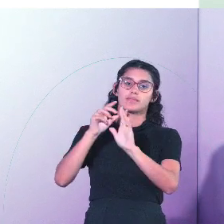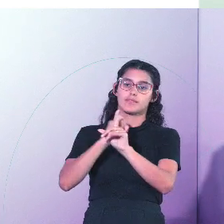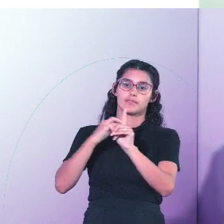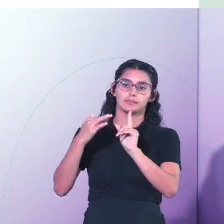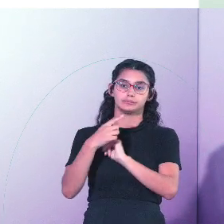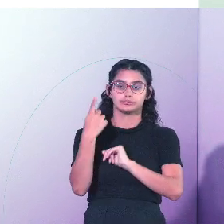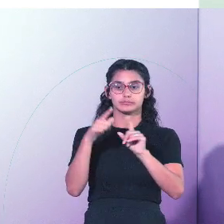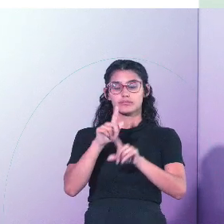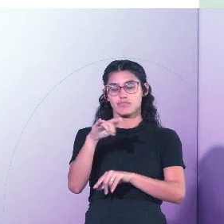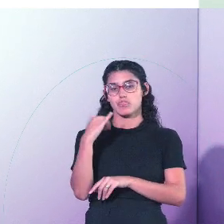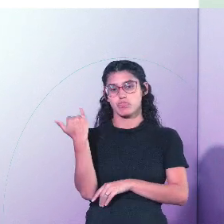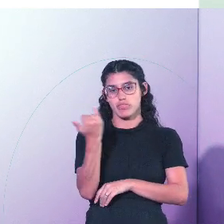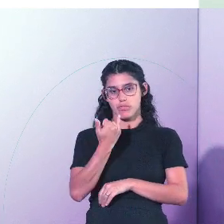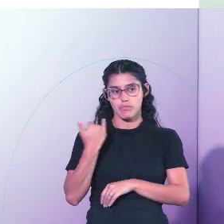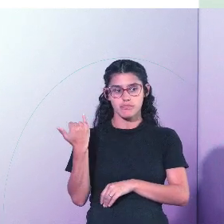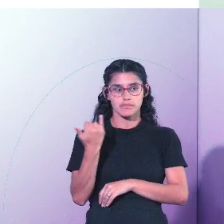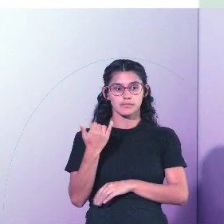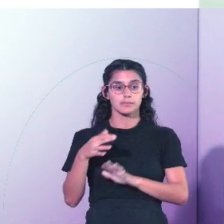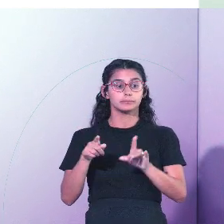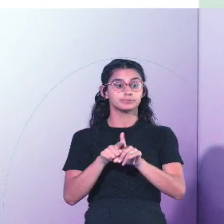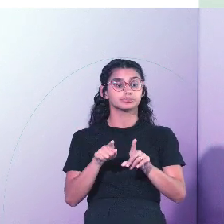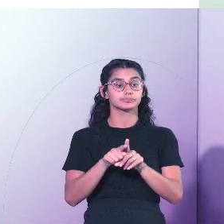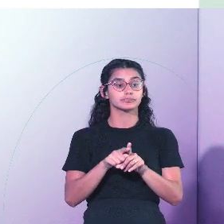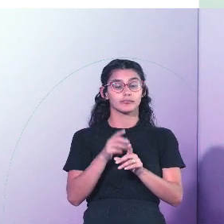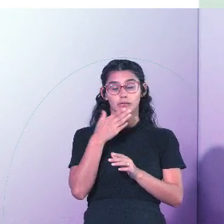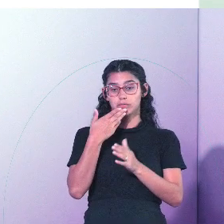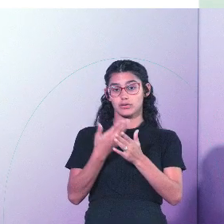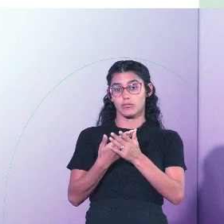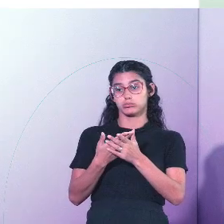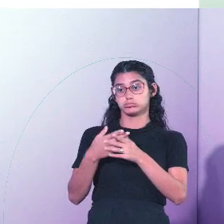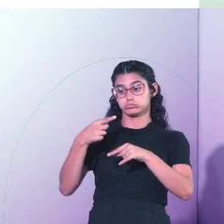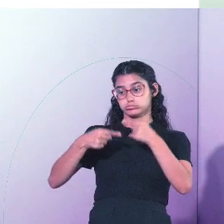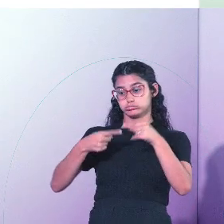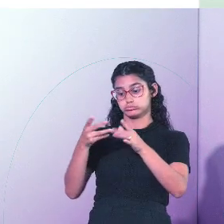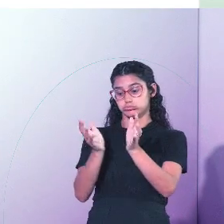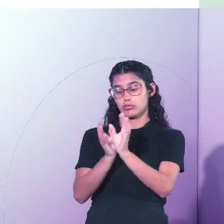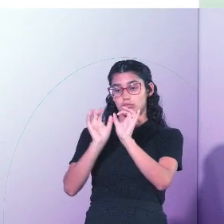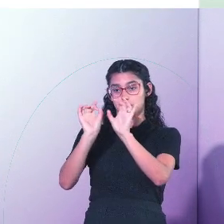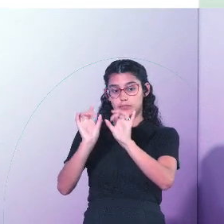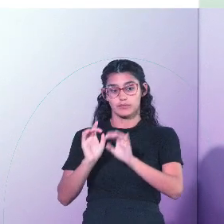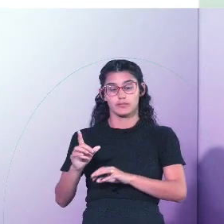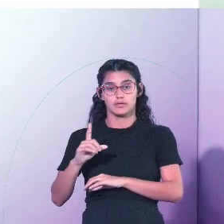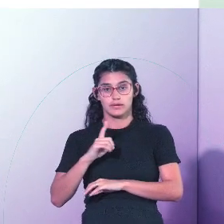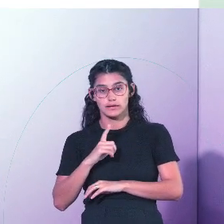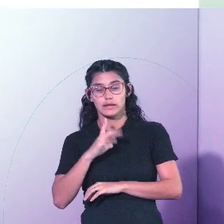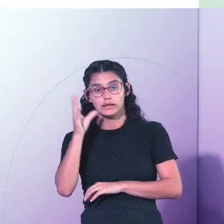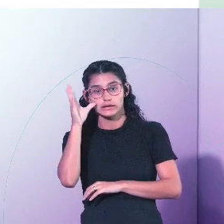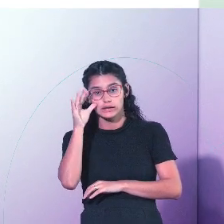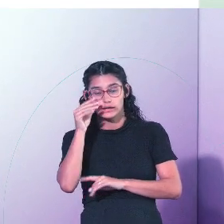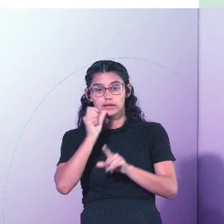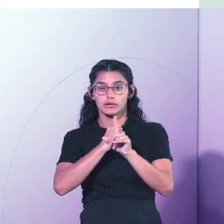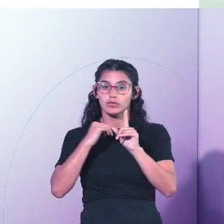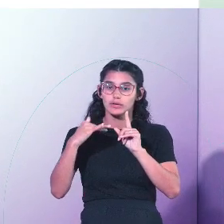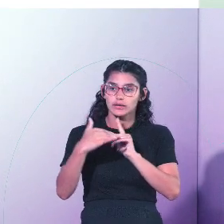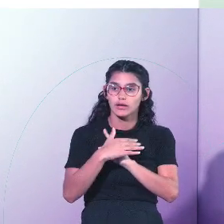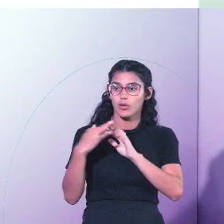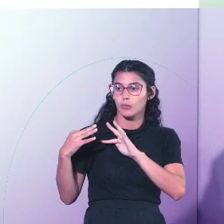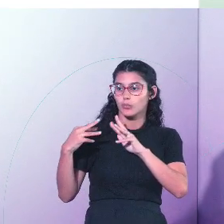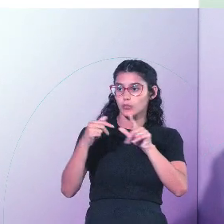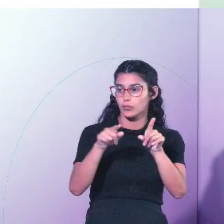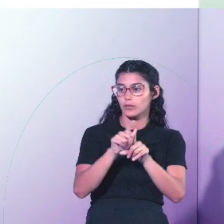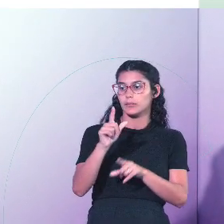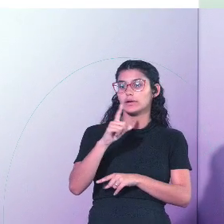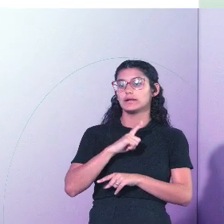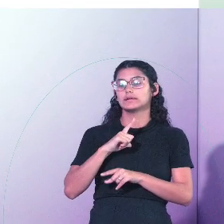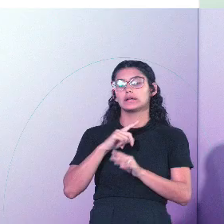são extremamente importantes. E pressões políticas. Tem grupos específicos, tem interesses da sociedade como um todo, tem